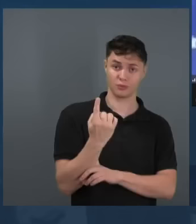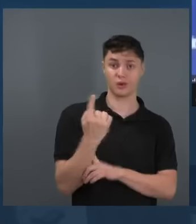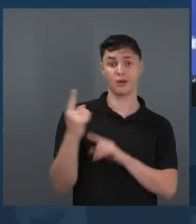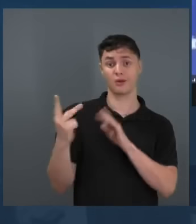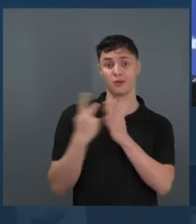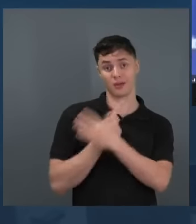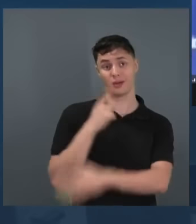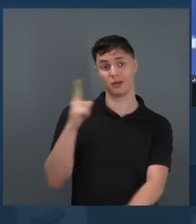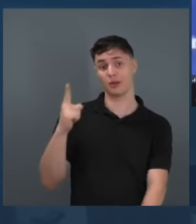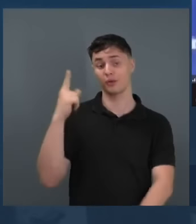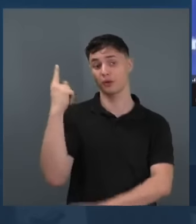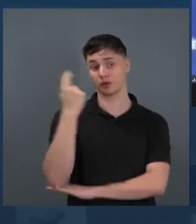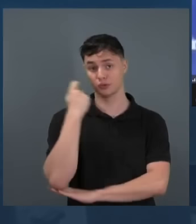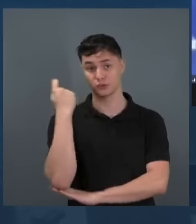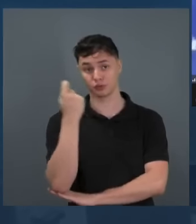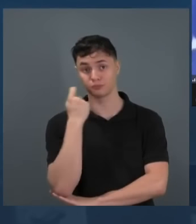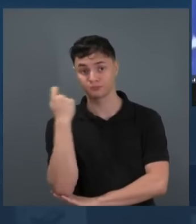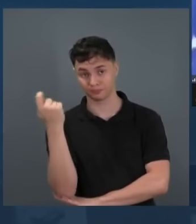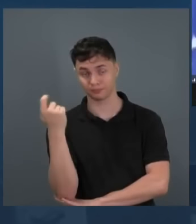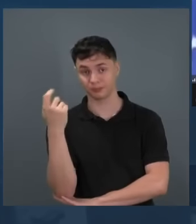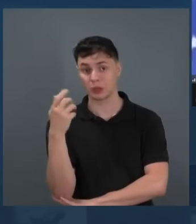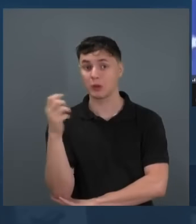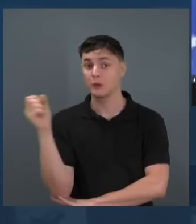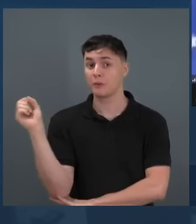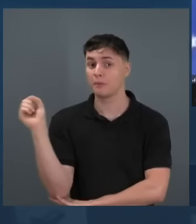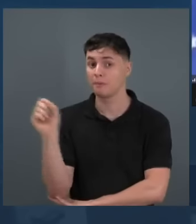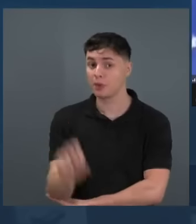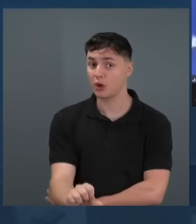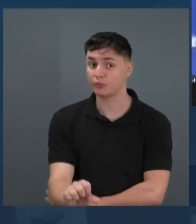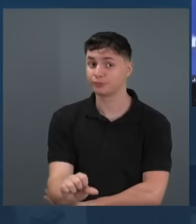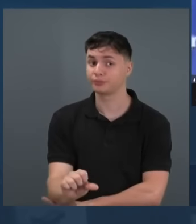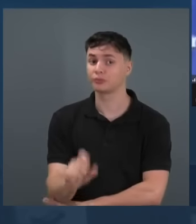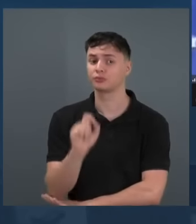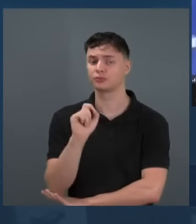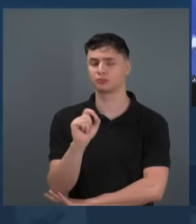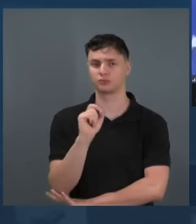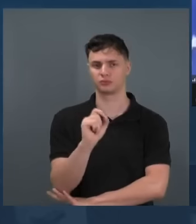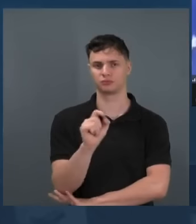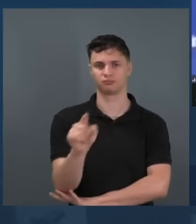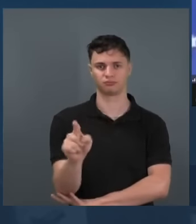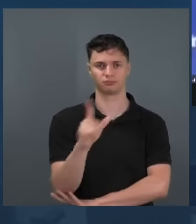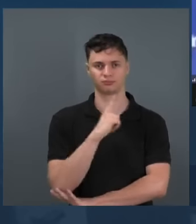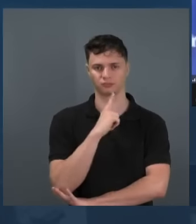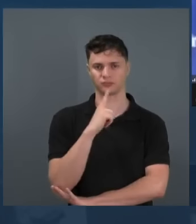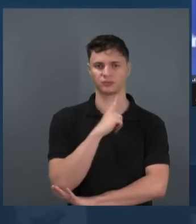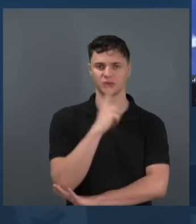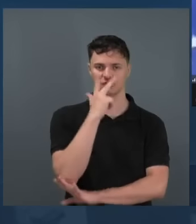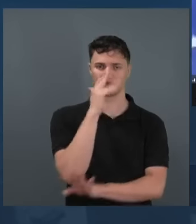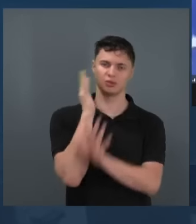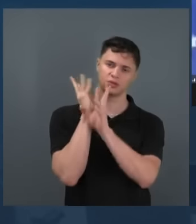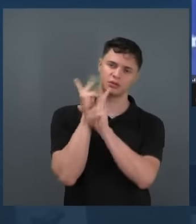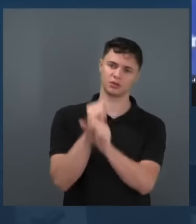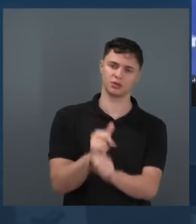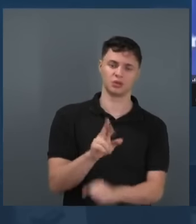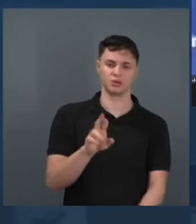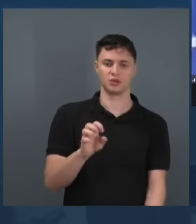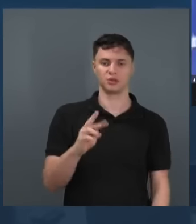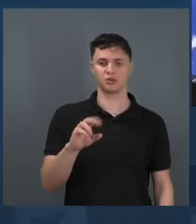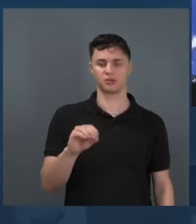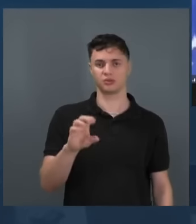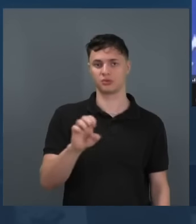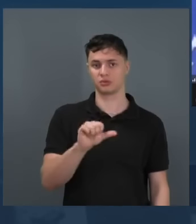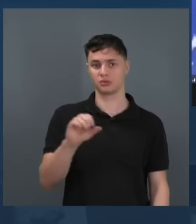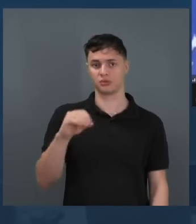Grande do Sul. E o pior de tudo é que esse brutal retrocesso, essa terrível